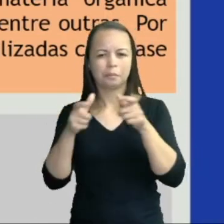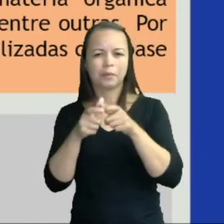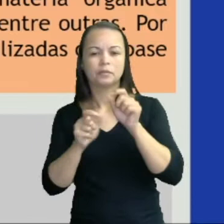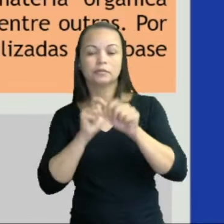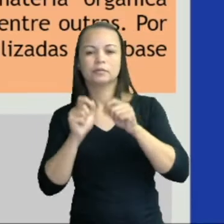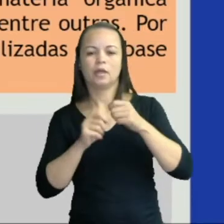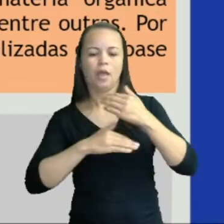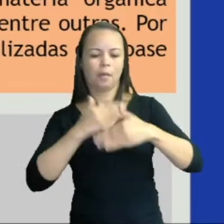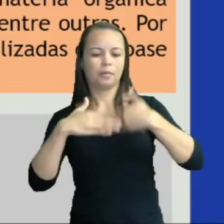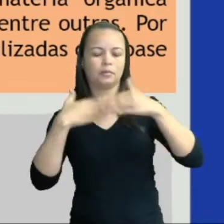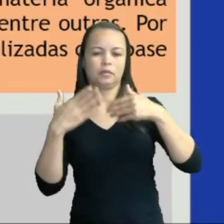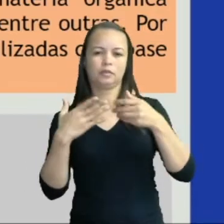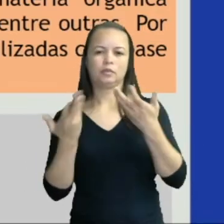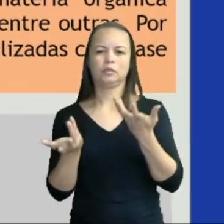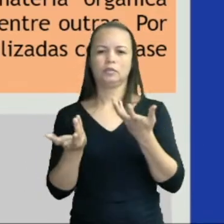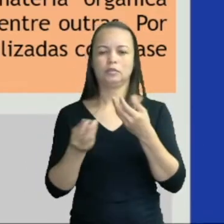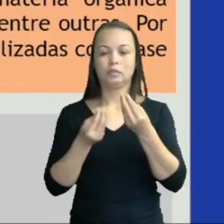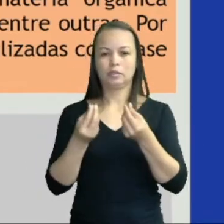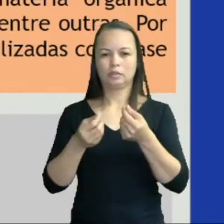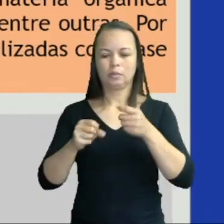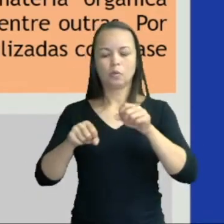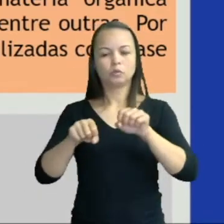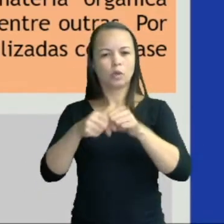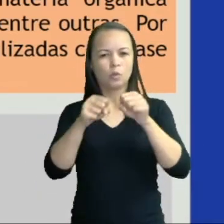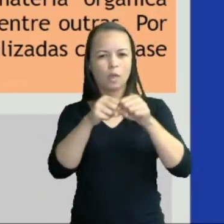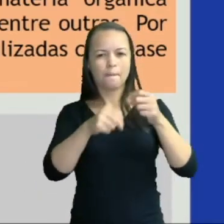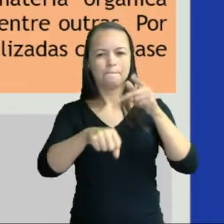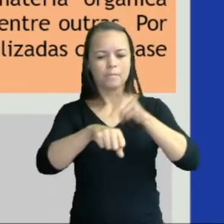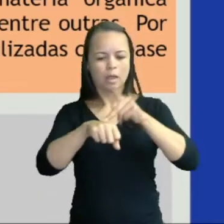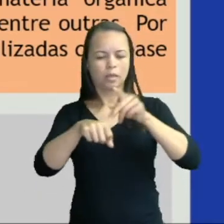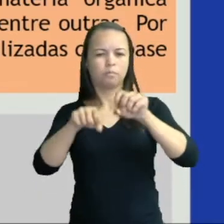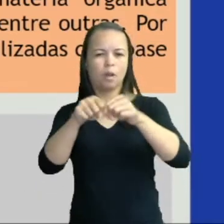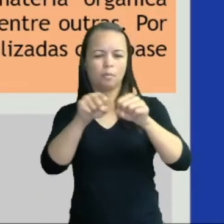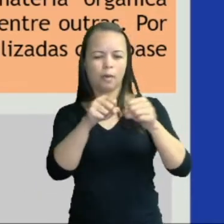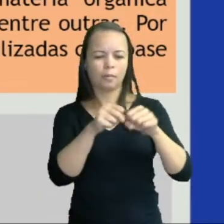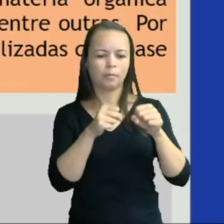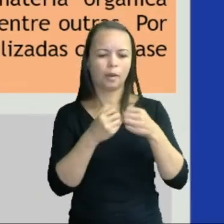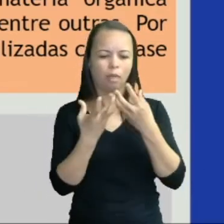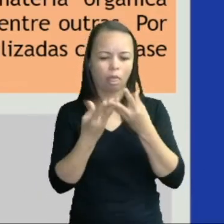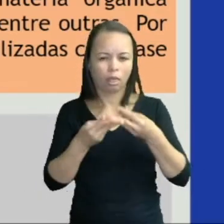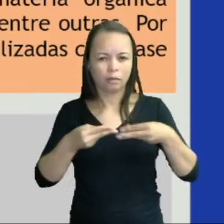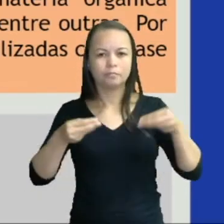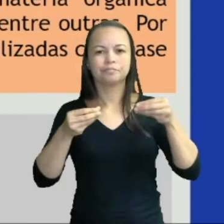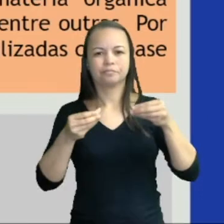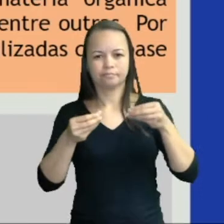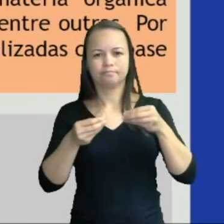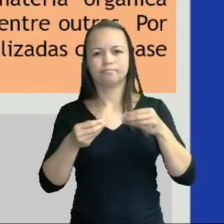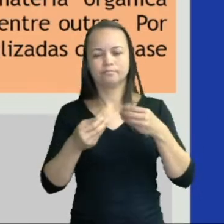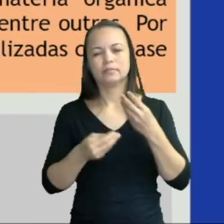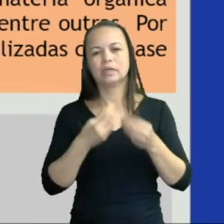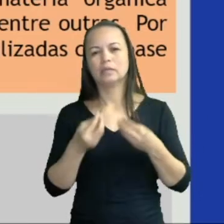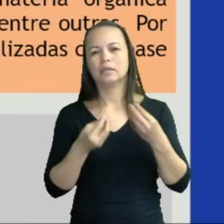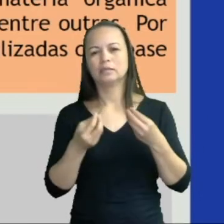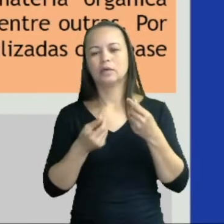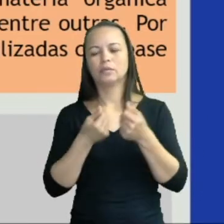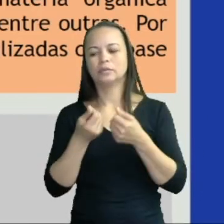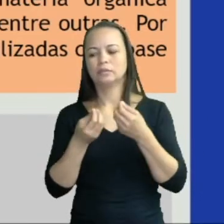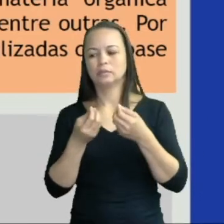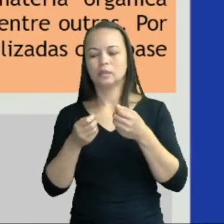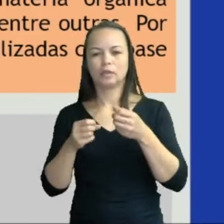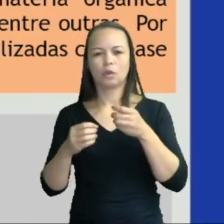representando o processo de decomposição da rocha. Os elementos e as características do solo costumam seguir